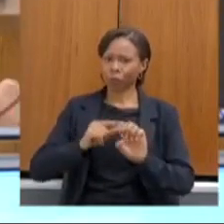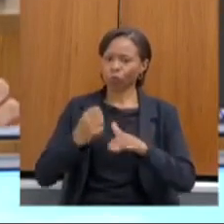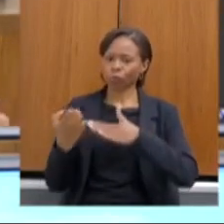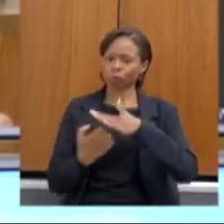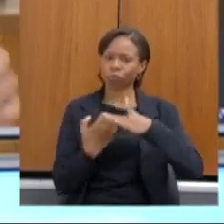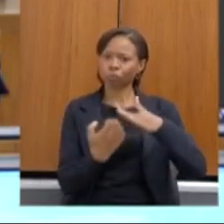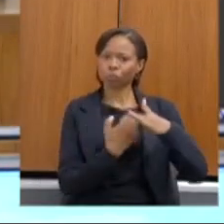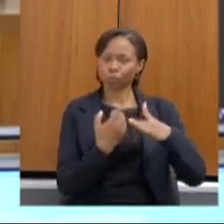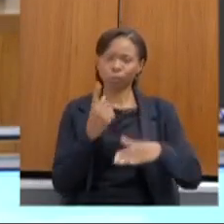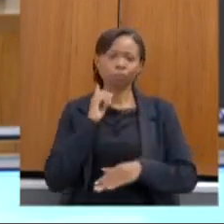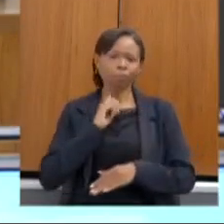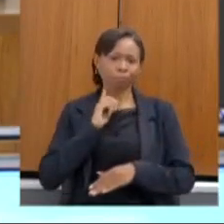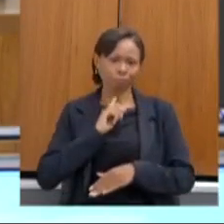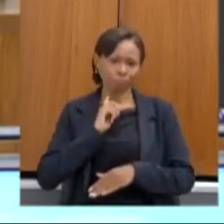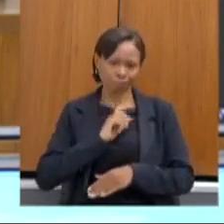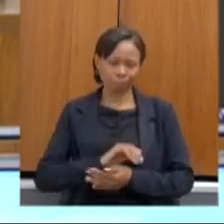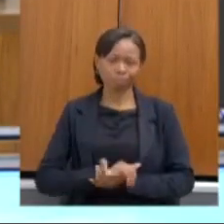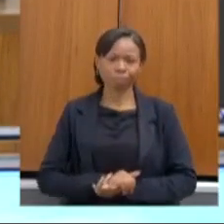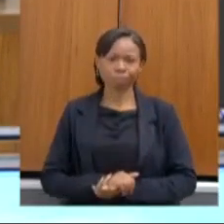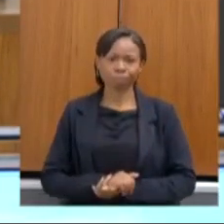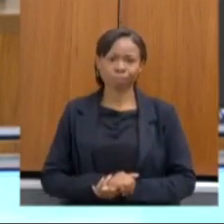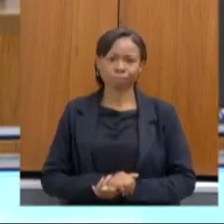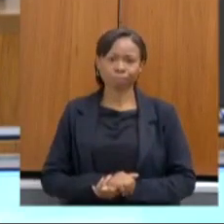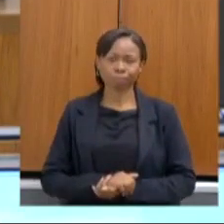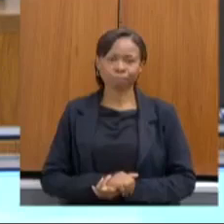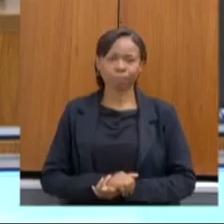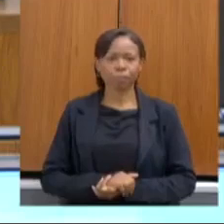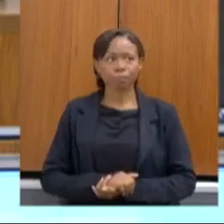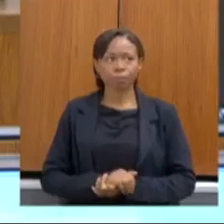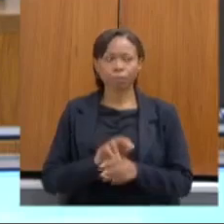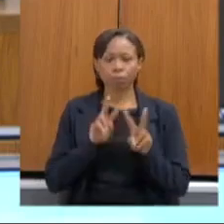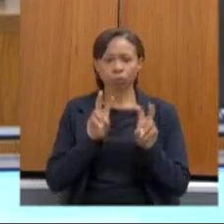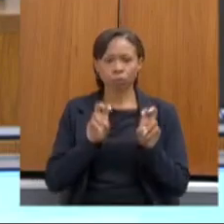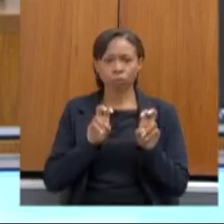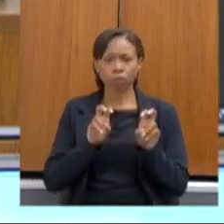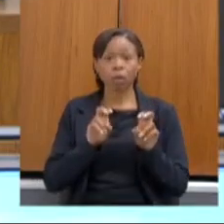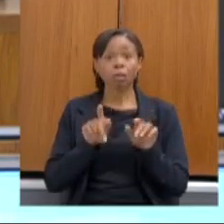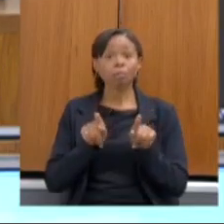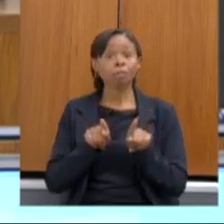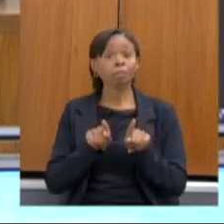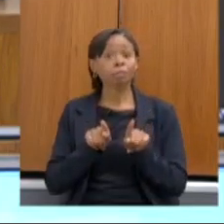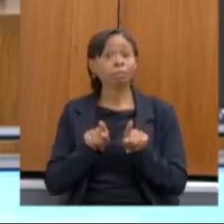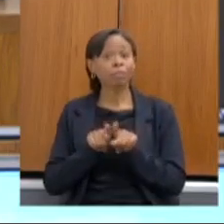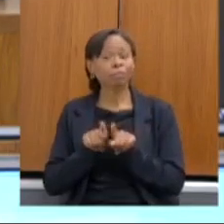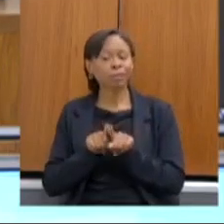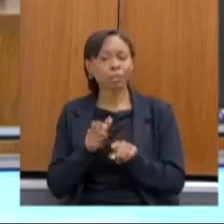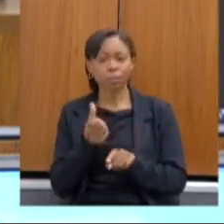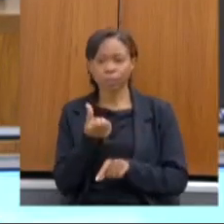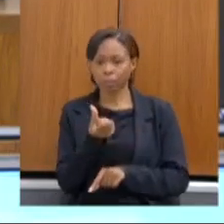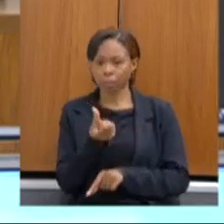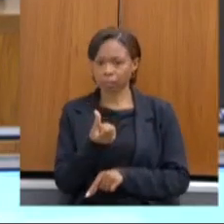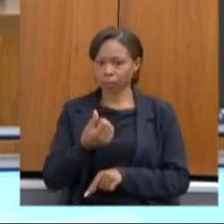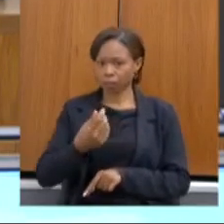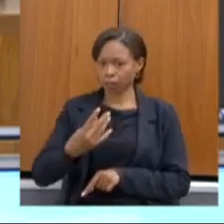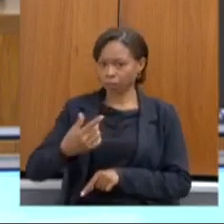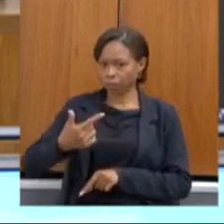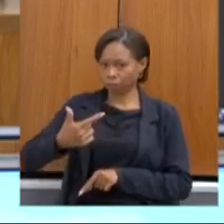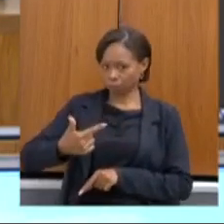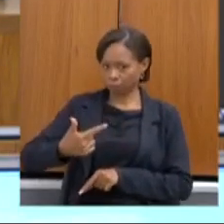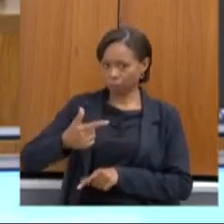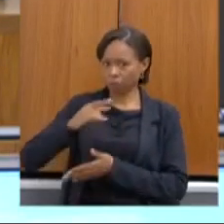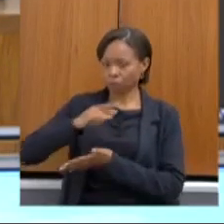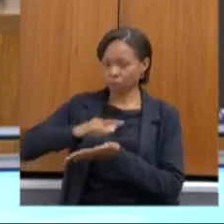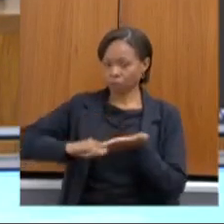grandes empresários com relação à tributação é a outra coisa esse 642 alvarás